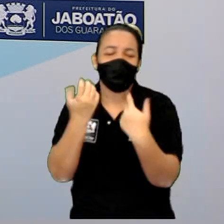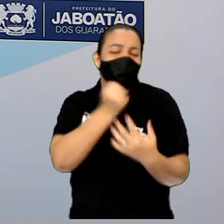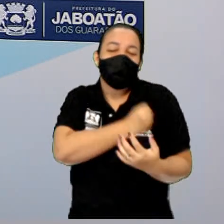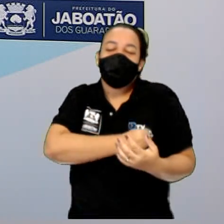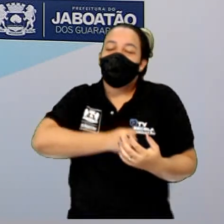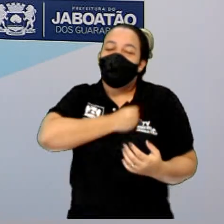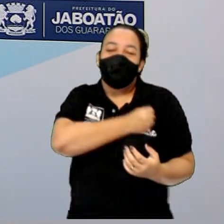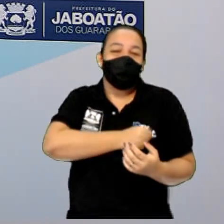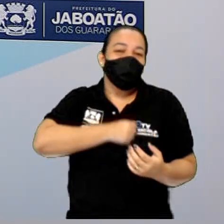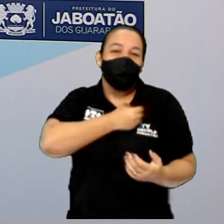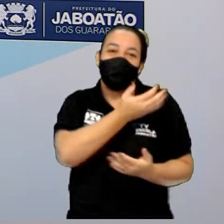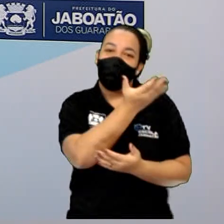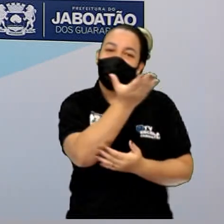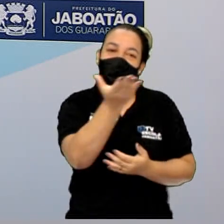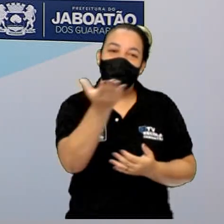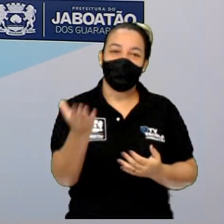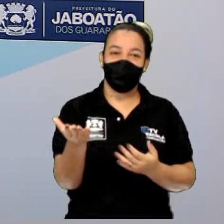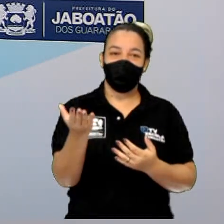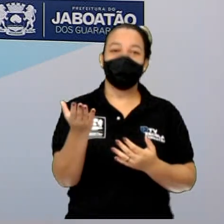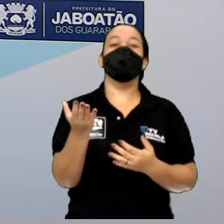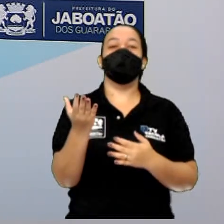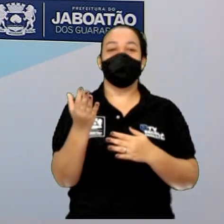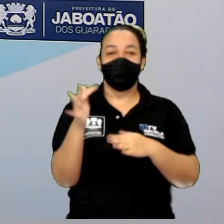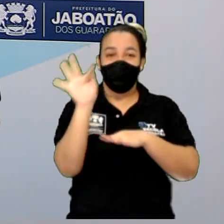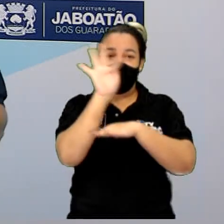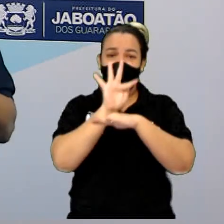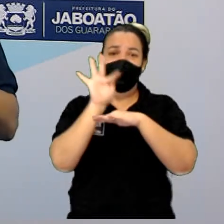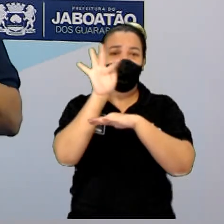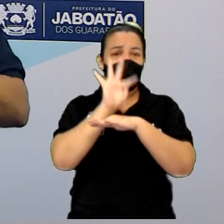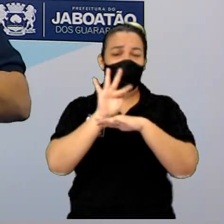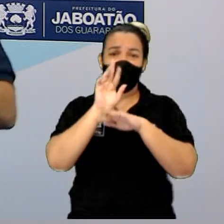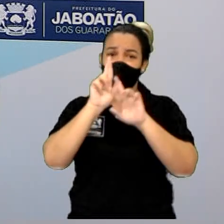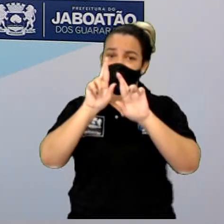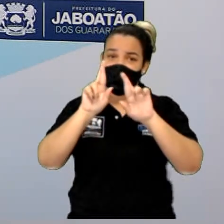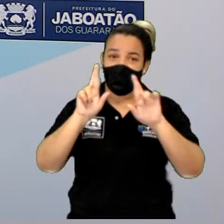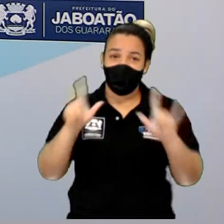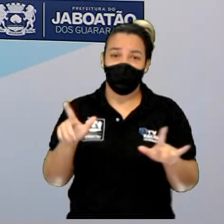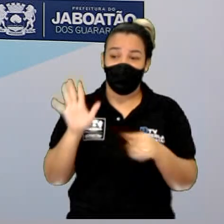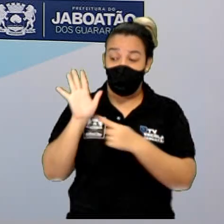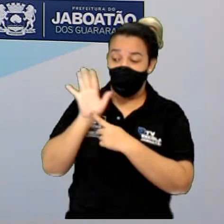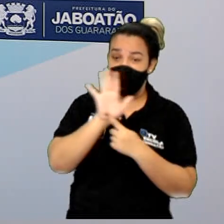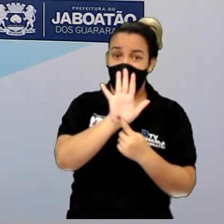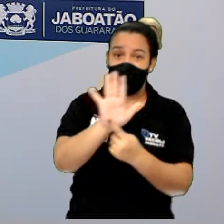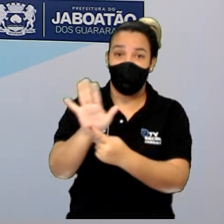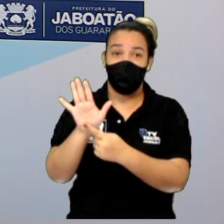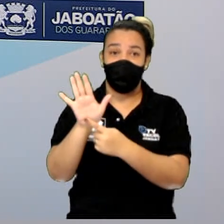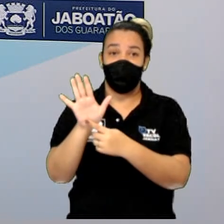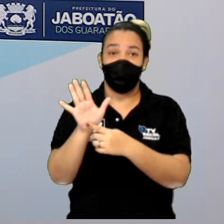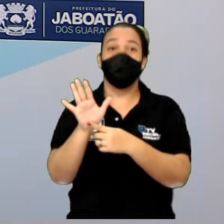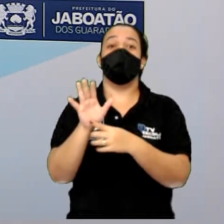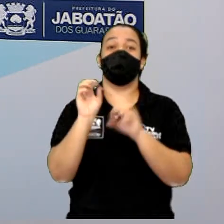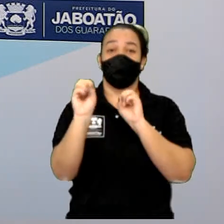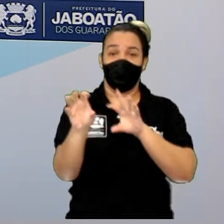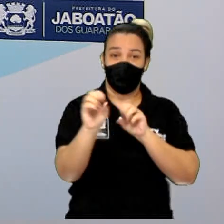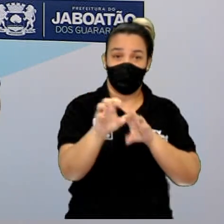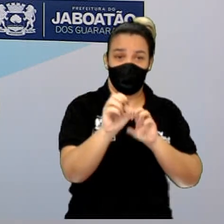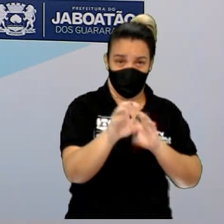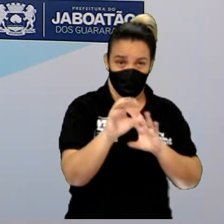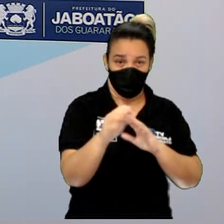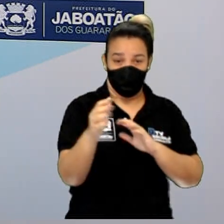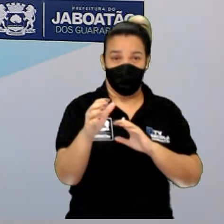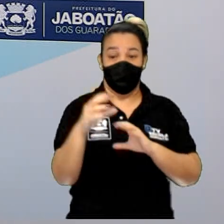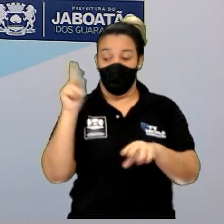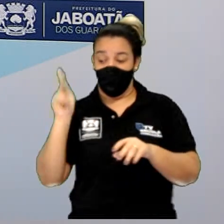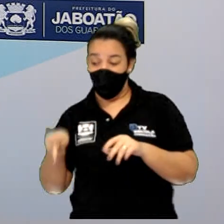que saudade de vocês. Ela tem um grau de formalidade, que é a apresentação da aula, e tem um grau de informalidade, que é a interação diretamente